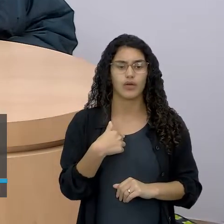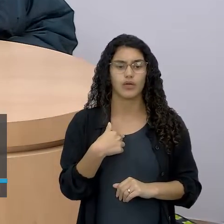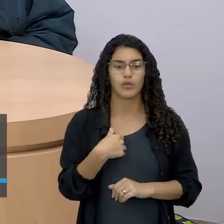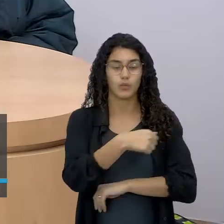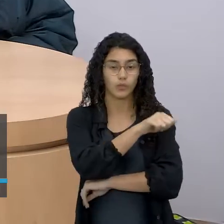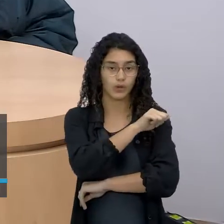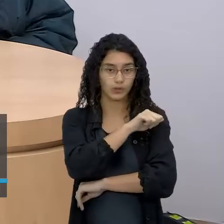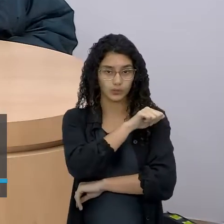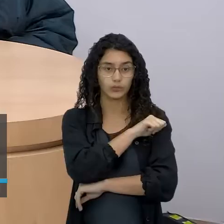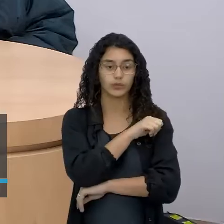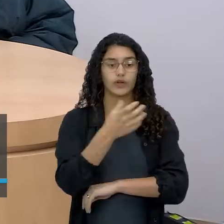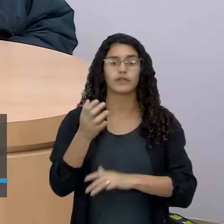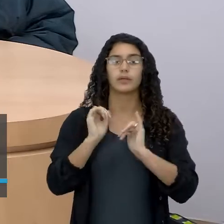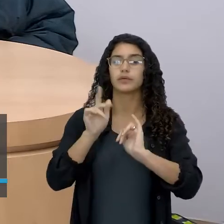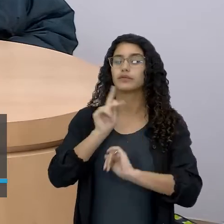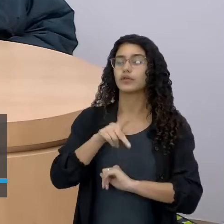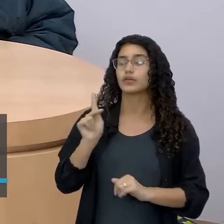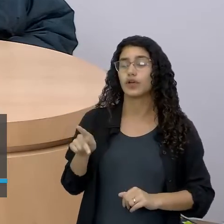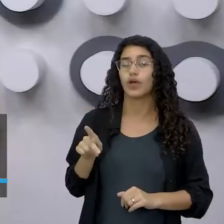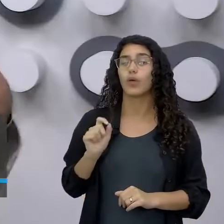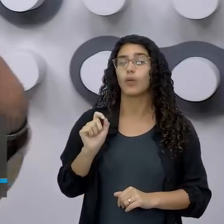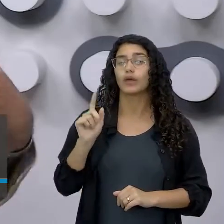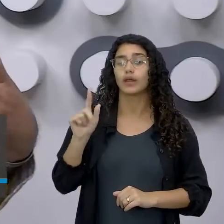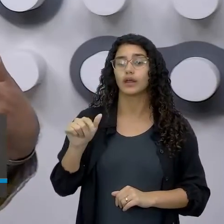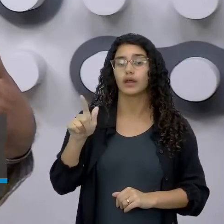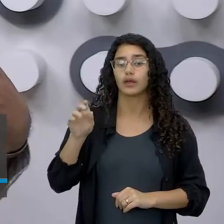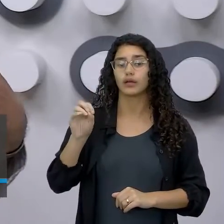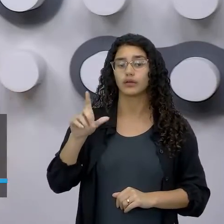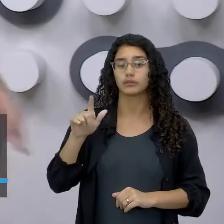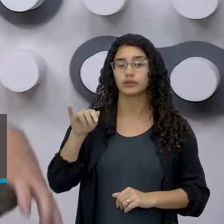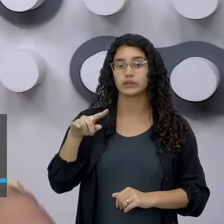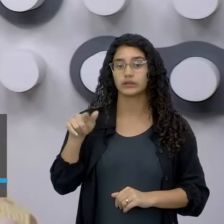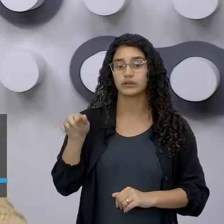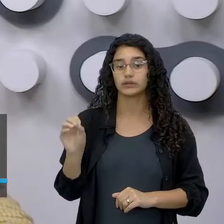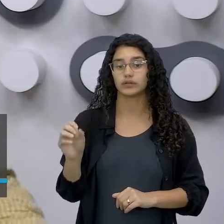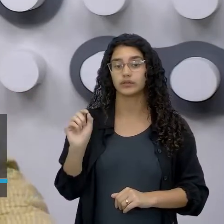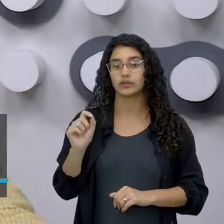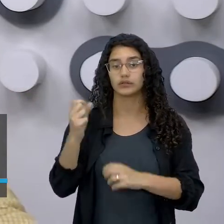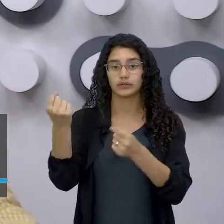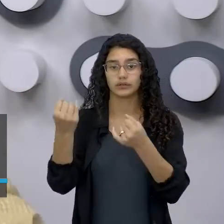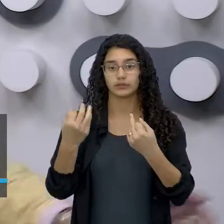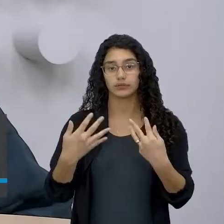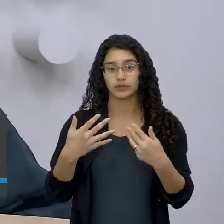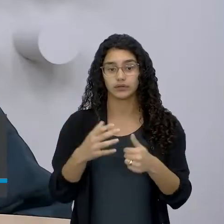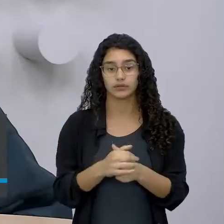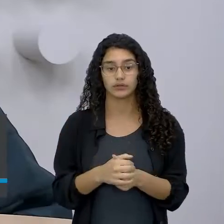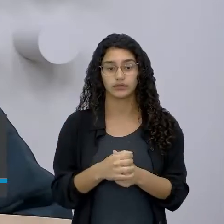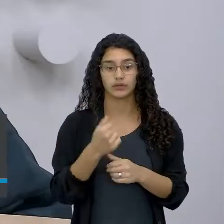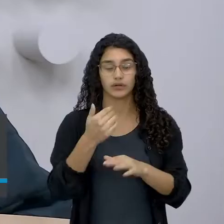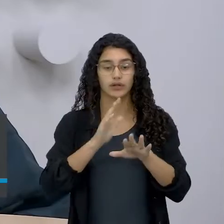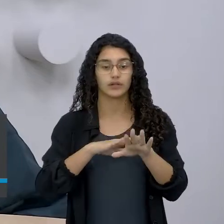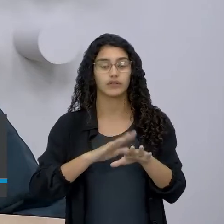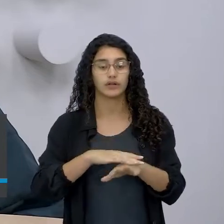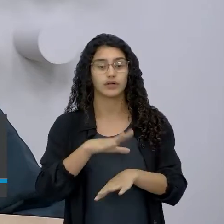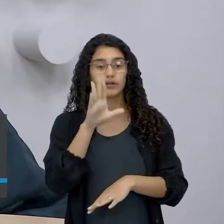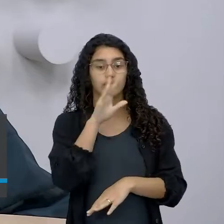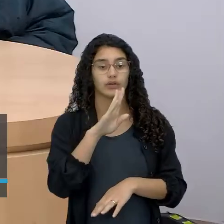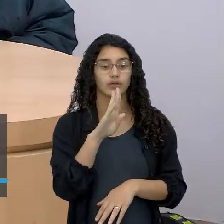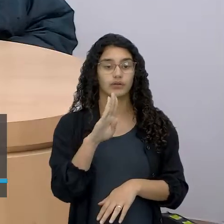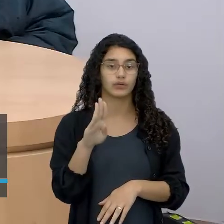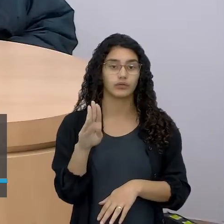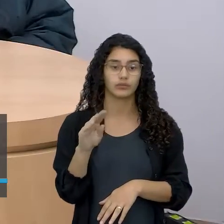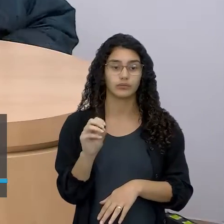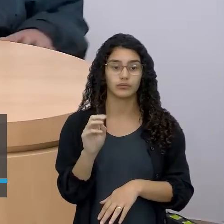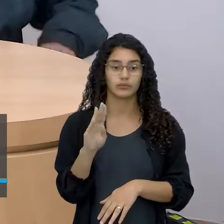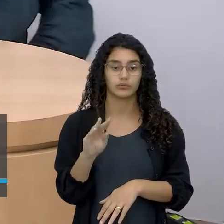aluninho e digo, professor, o que é globalização? O que você vai dizer? Quase que eu fiz a voz do Bob Esponja.